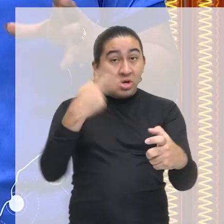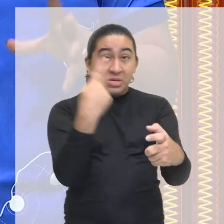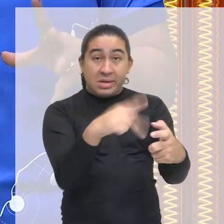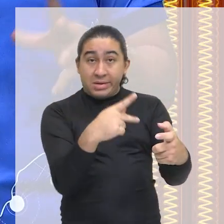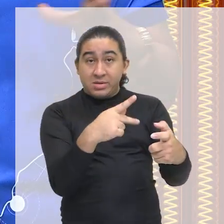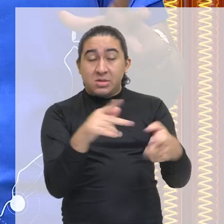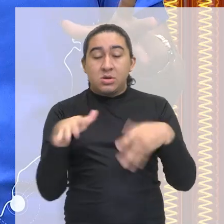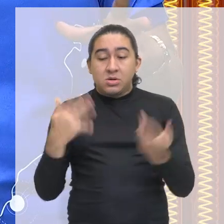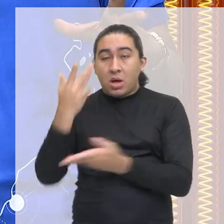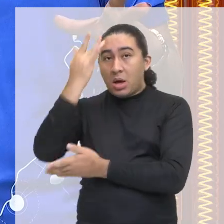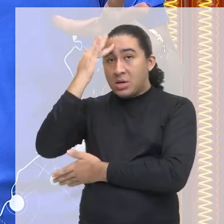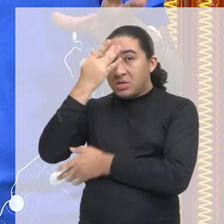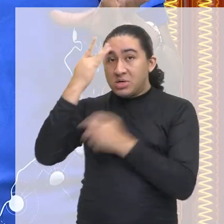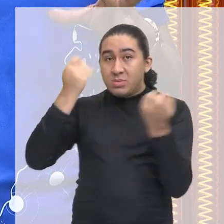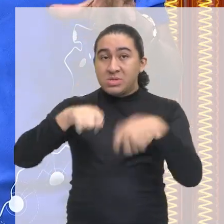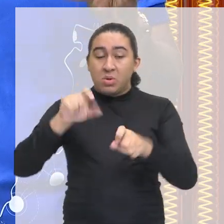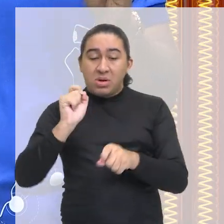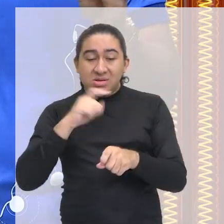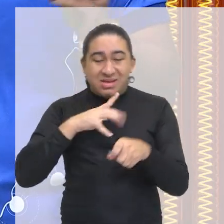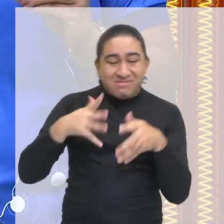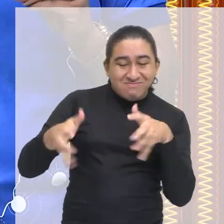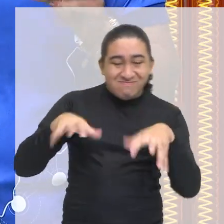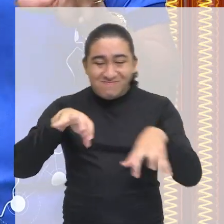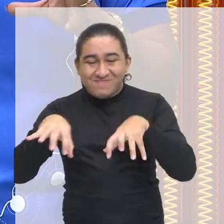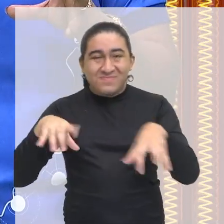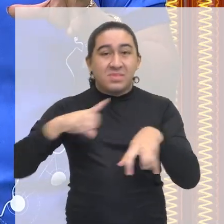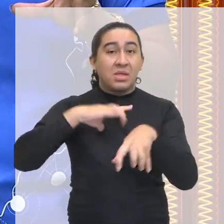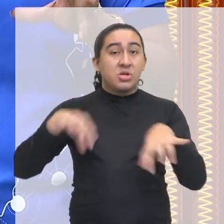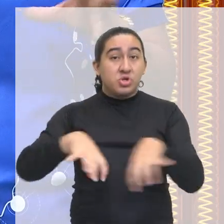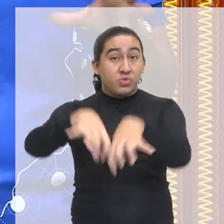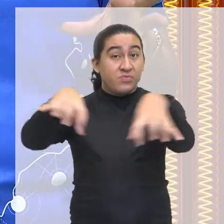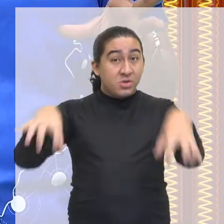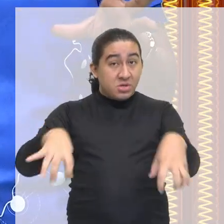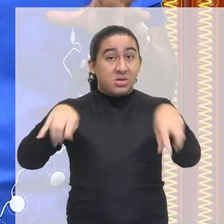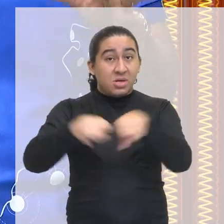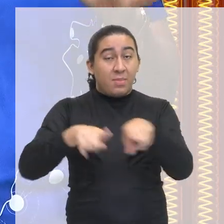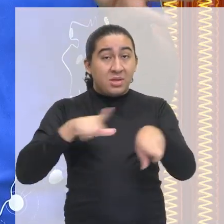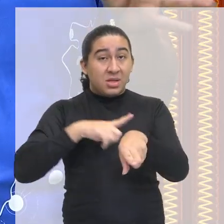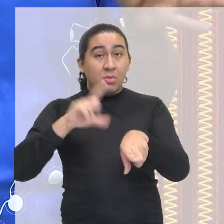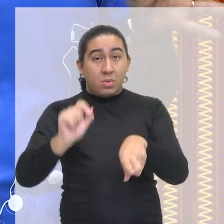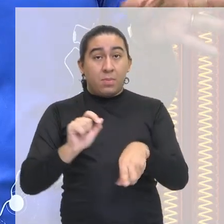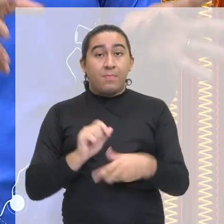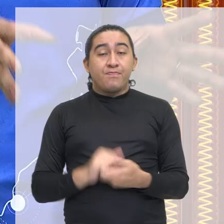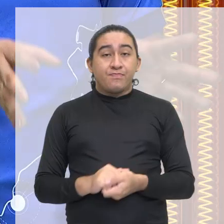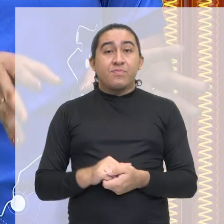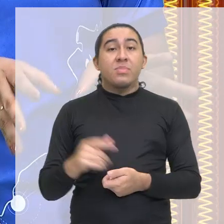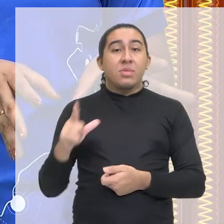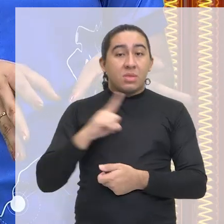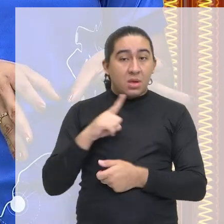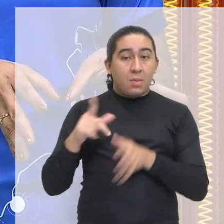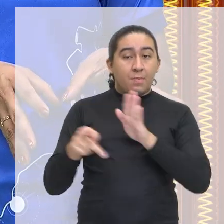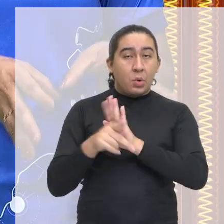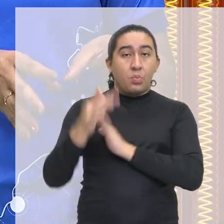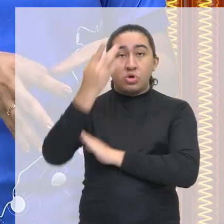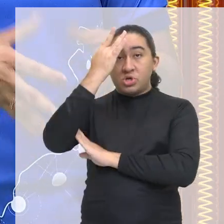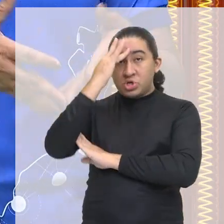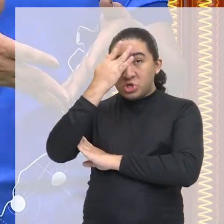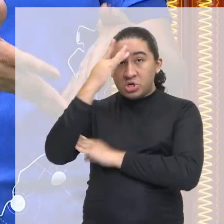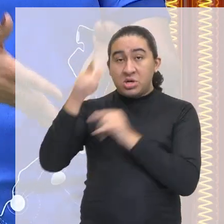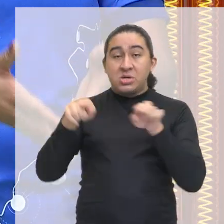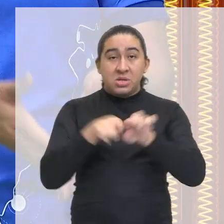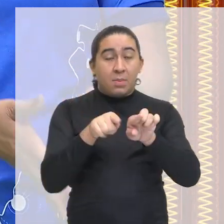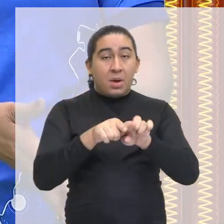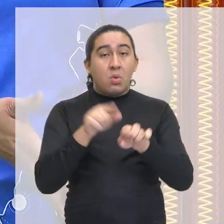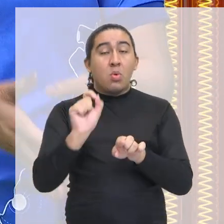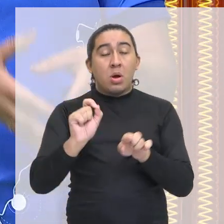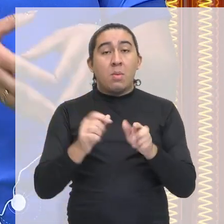muçulmanos. Então, a Índia, ela deveria, de acordo com essas tensões, né, ser dividida. E aí vai ter a presença tanto do